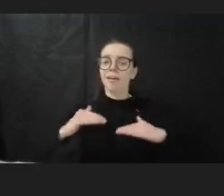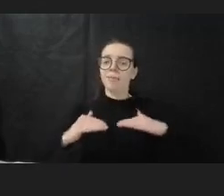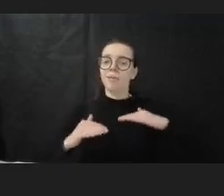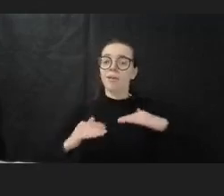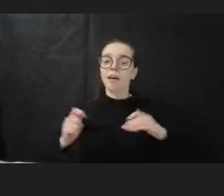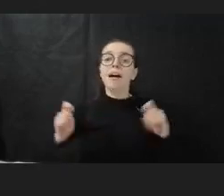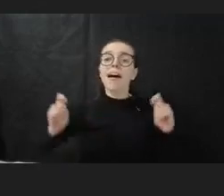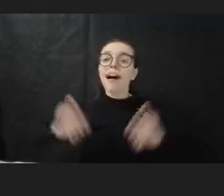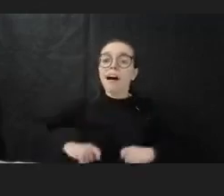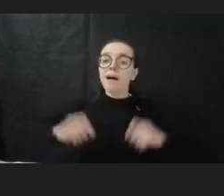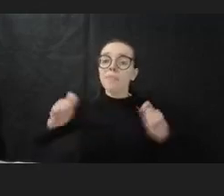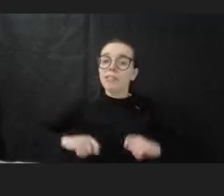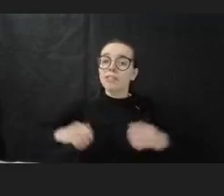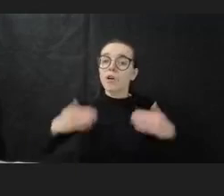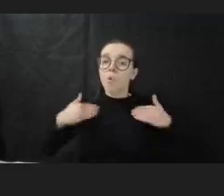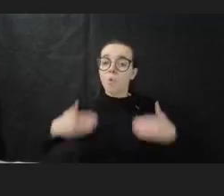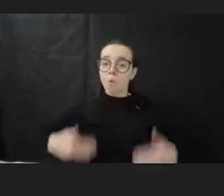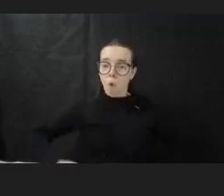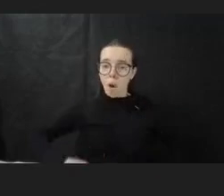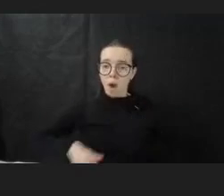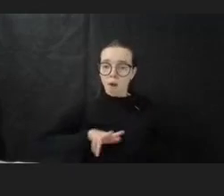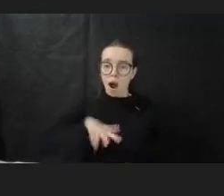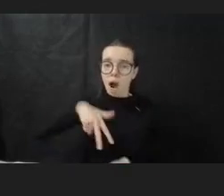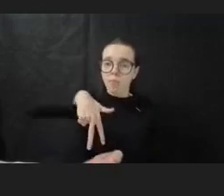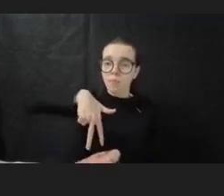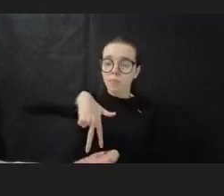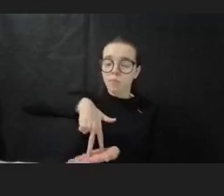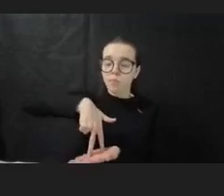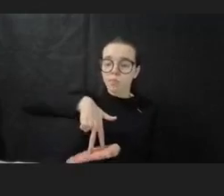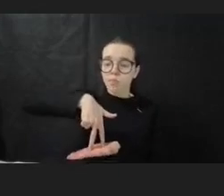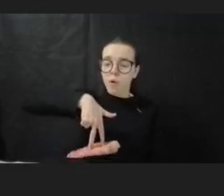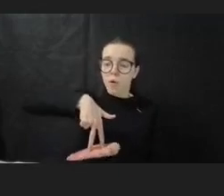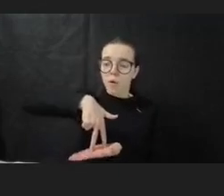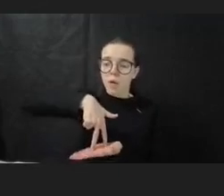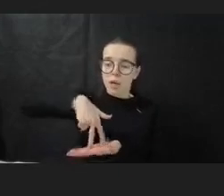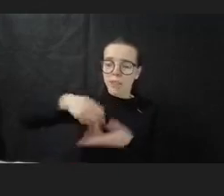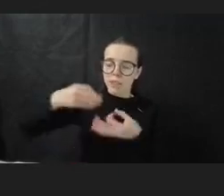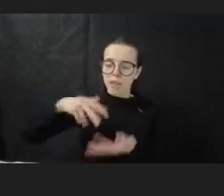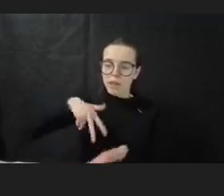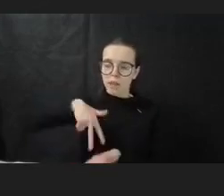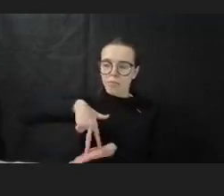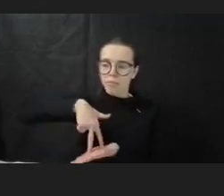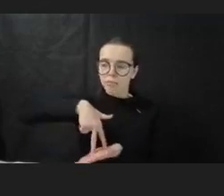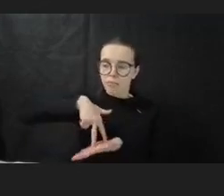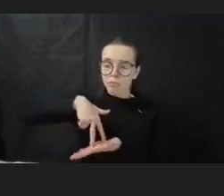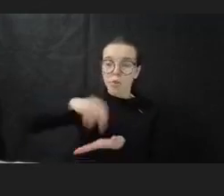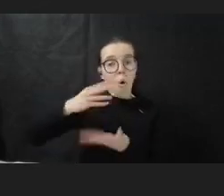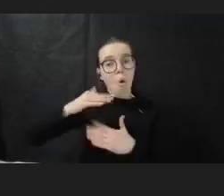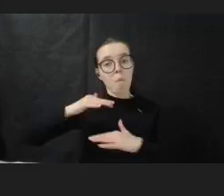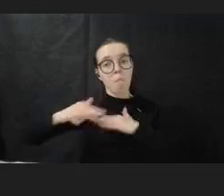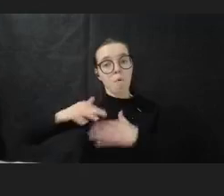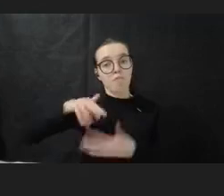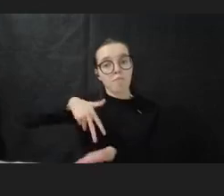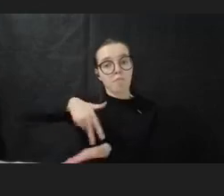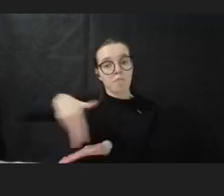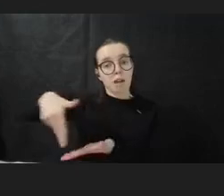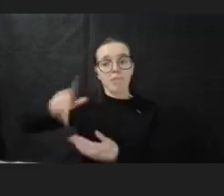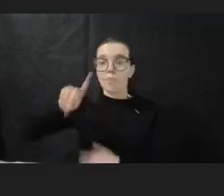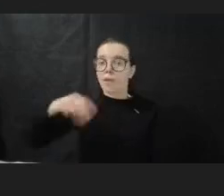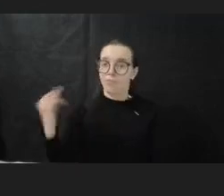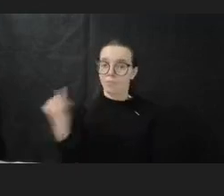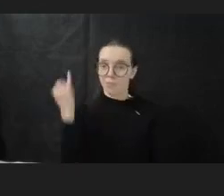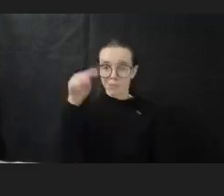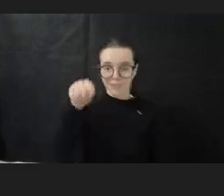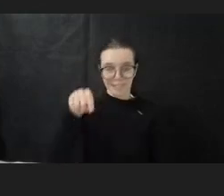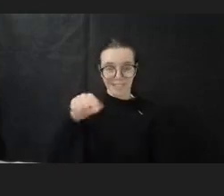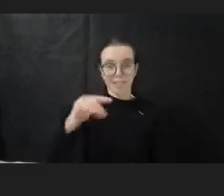manter a estabilidade corporal em repouso ou em movimento. É muito importante o